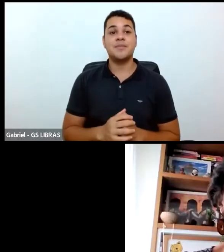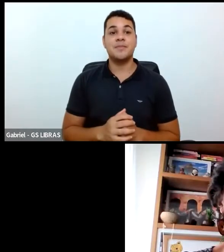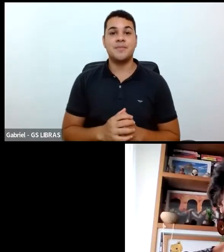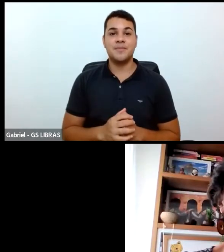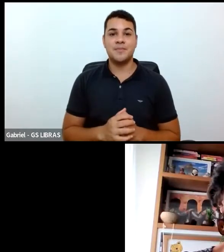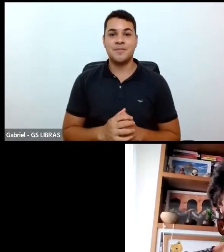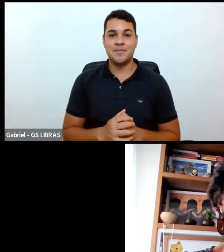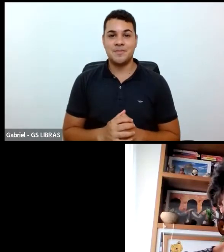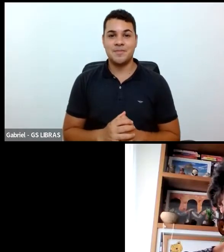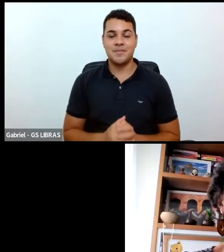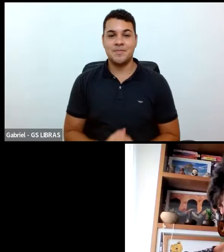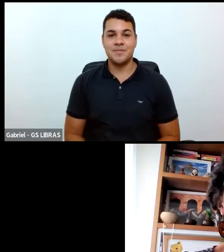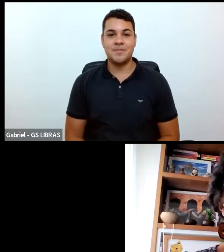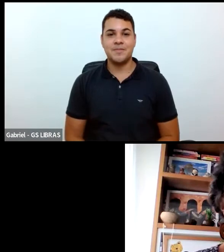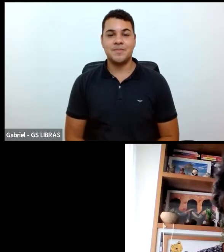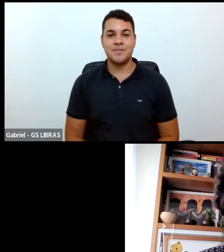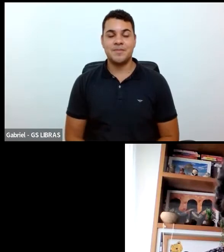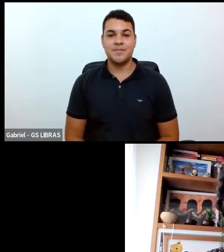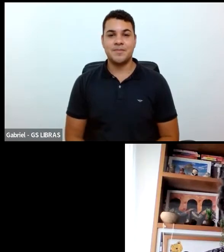ISP.